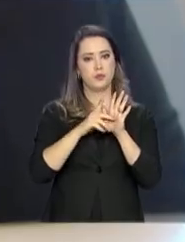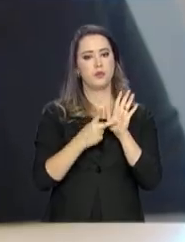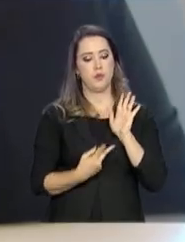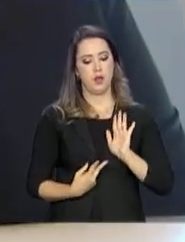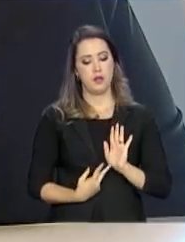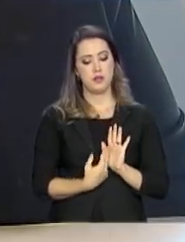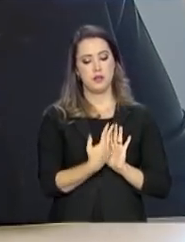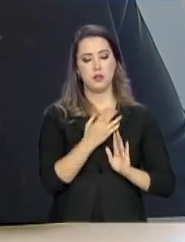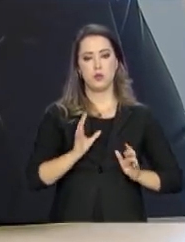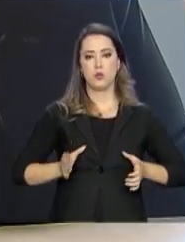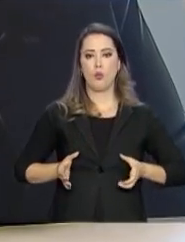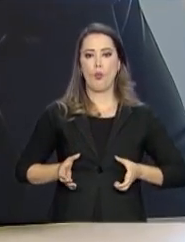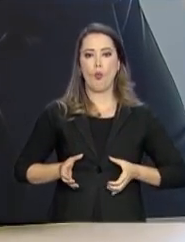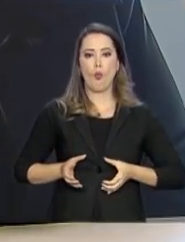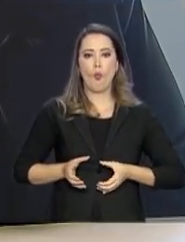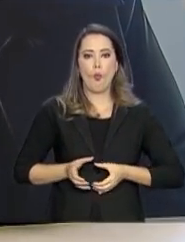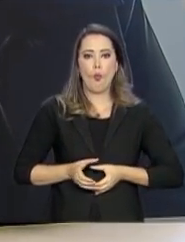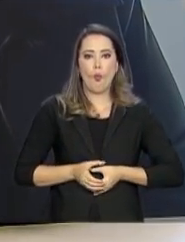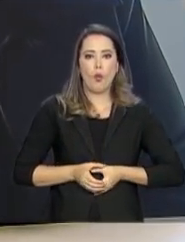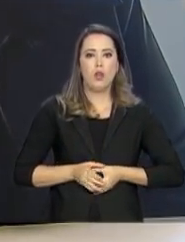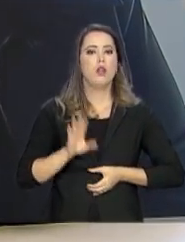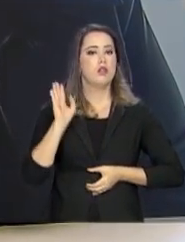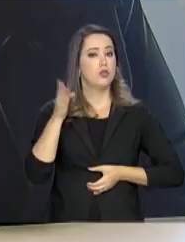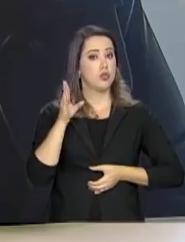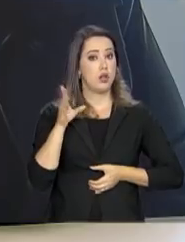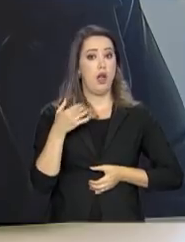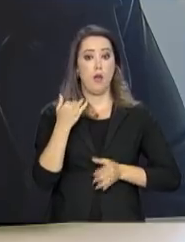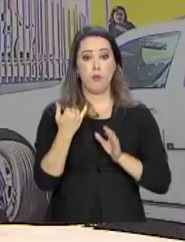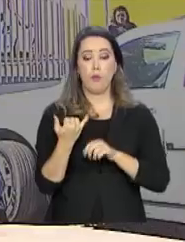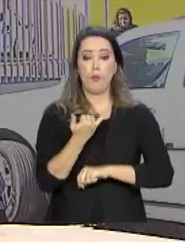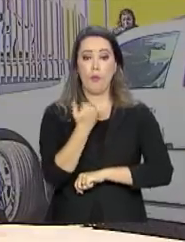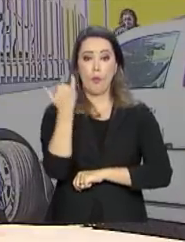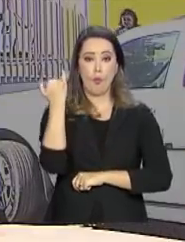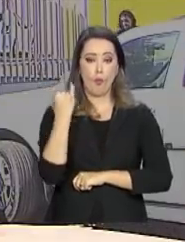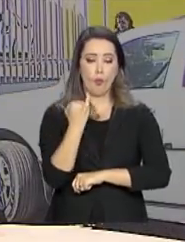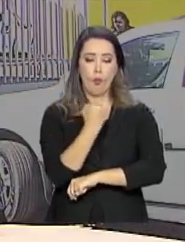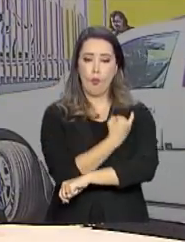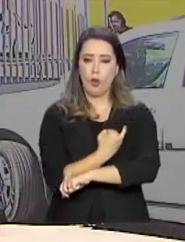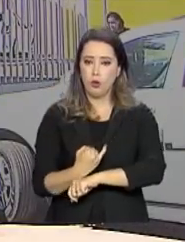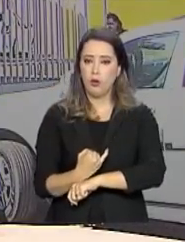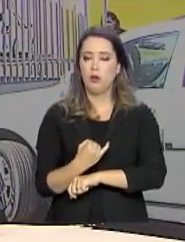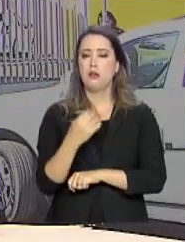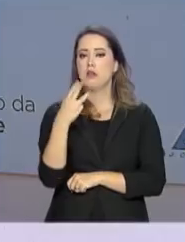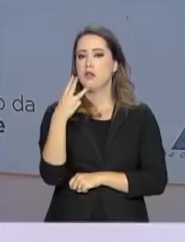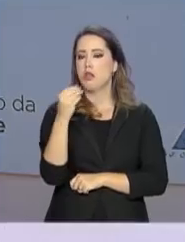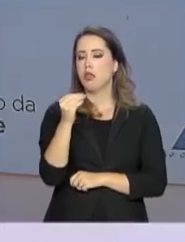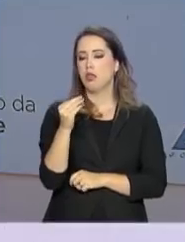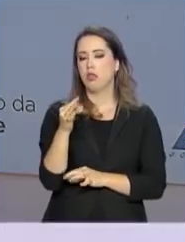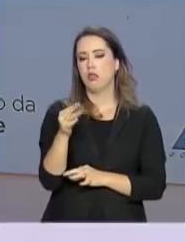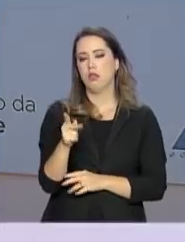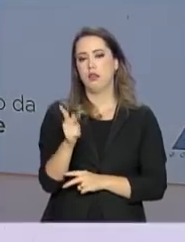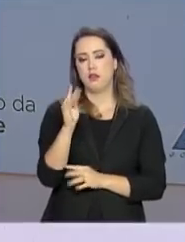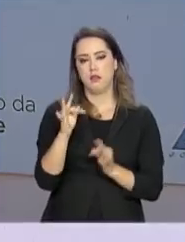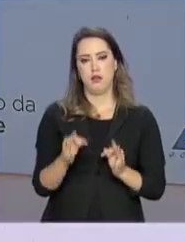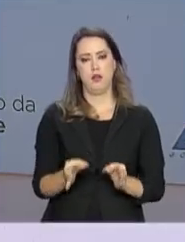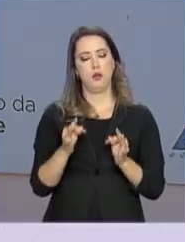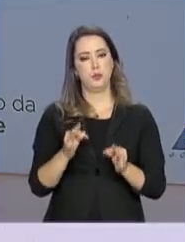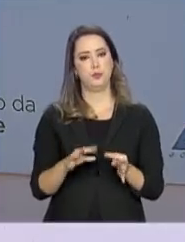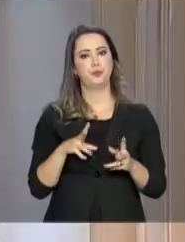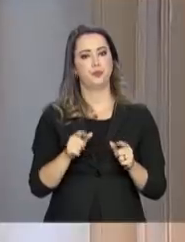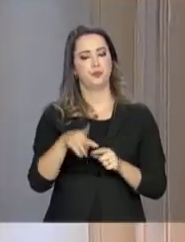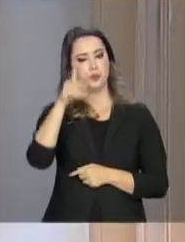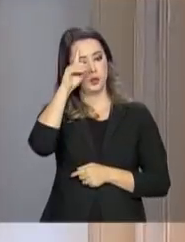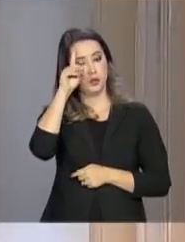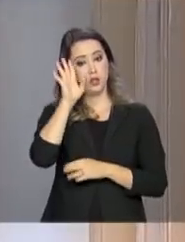lá pra cá emagreceu 30 quilos todos os dias a diretora de uma unidade de saúde na cidade de valparaíso em goiás